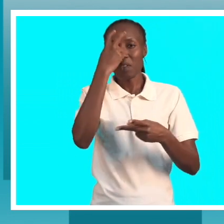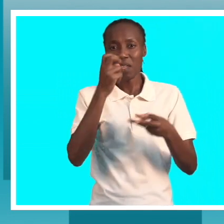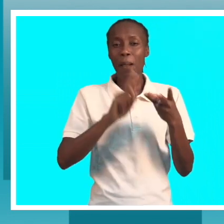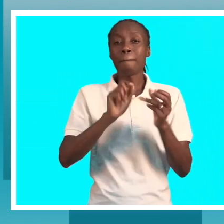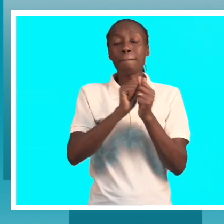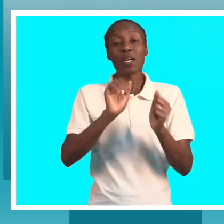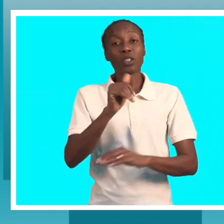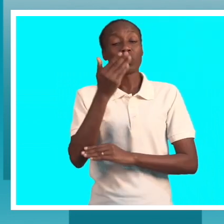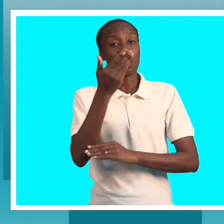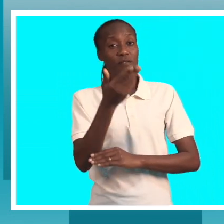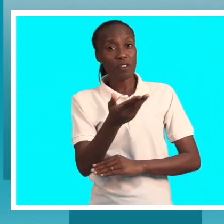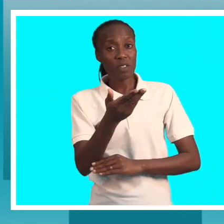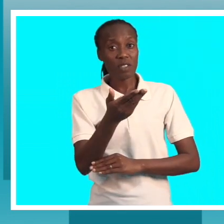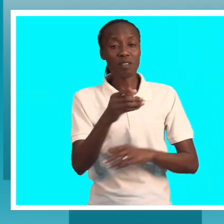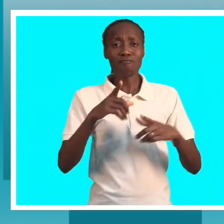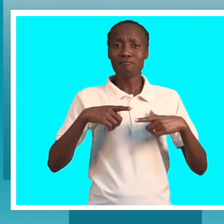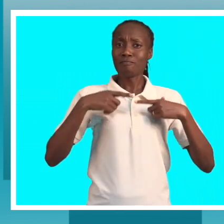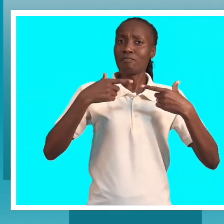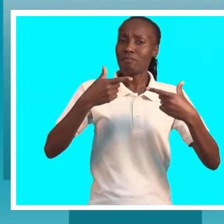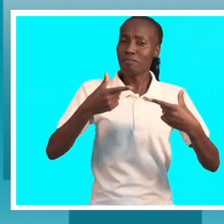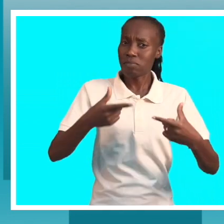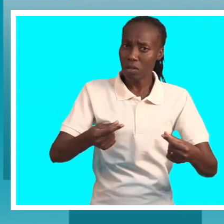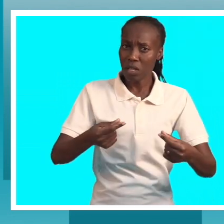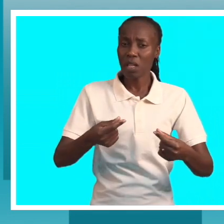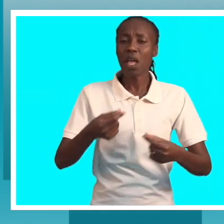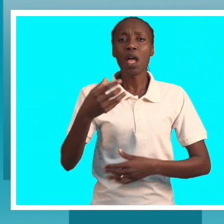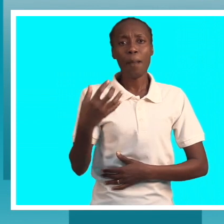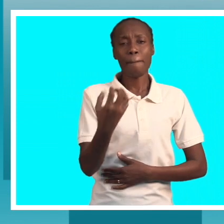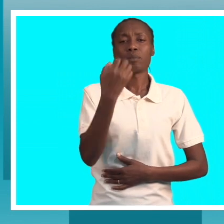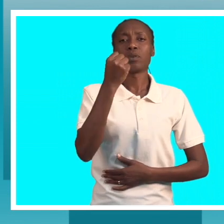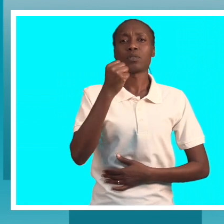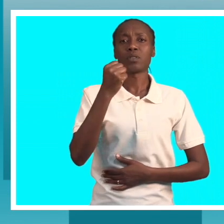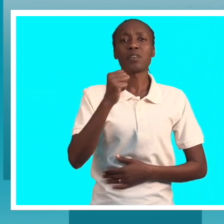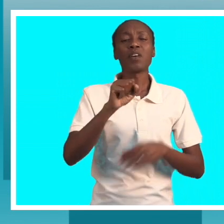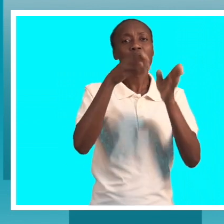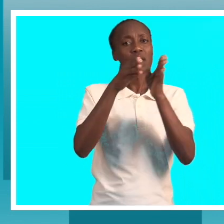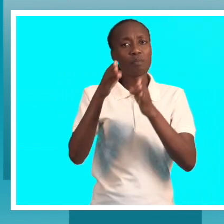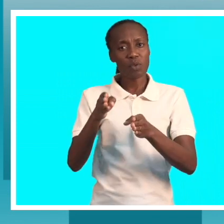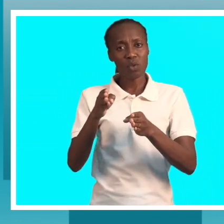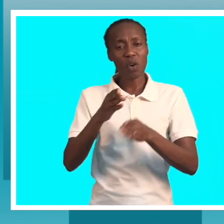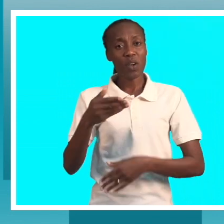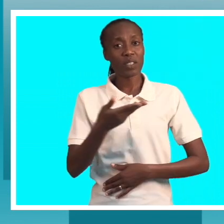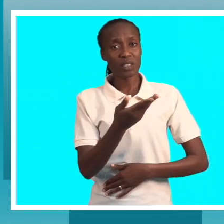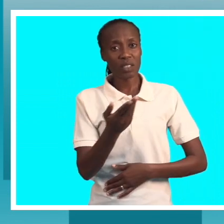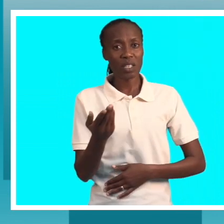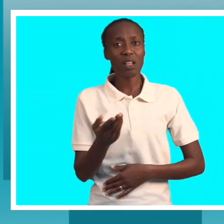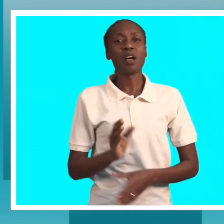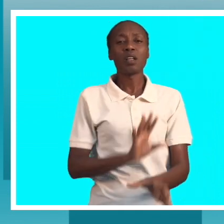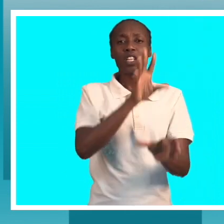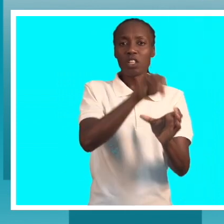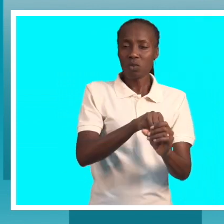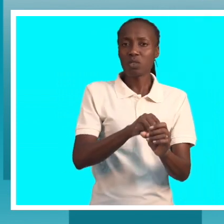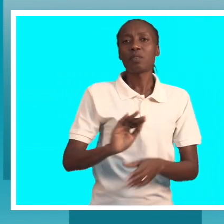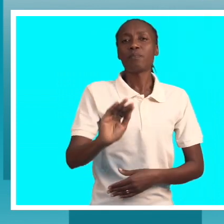deficiência física, audiovisual, etc. Mas com essa vossa dedicação, entrega, é possível